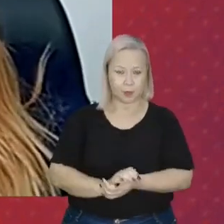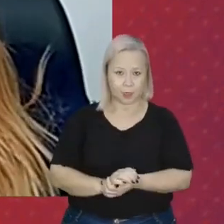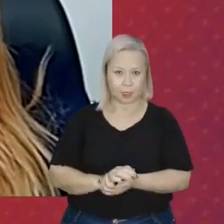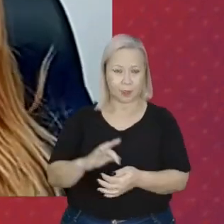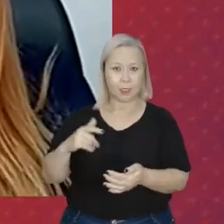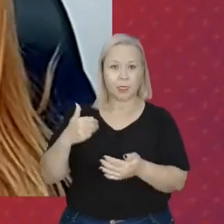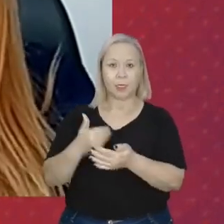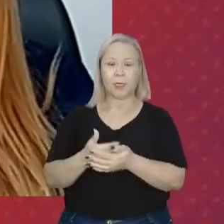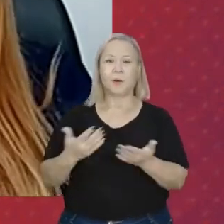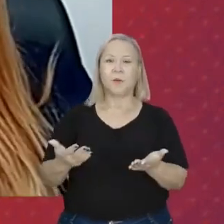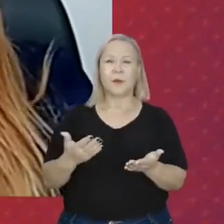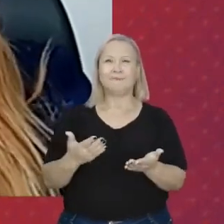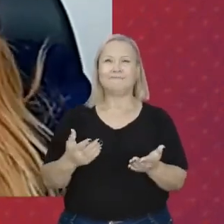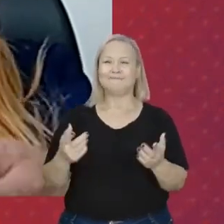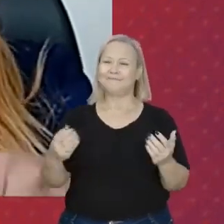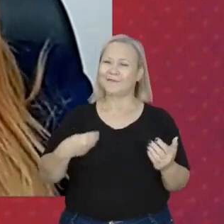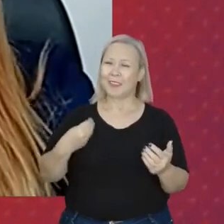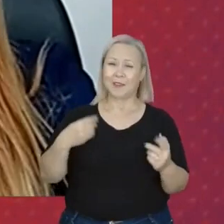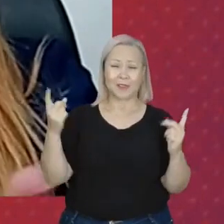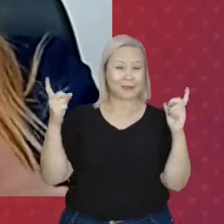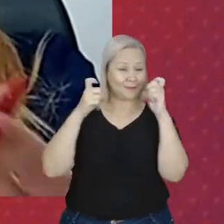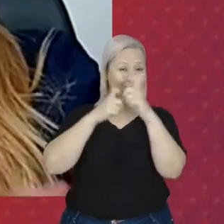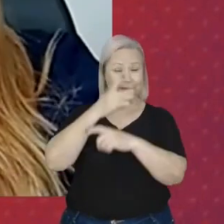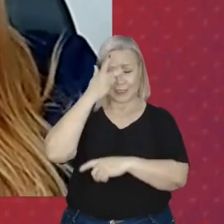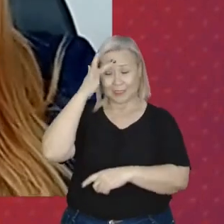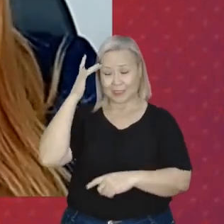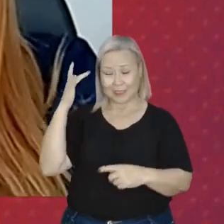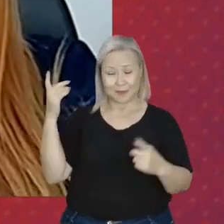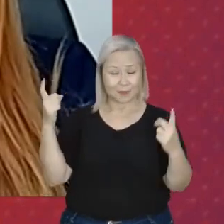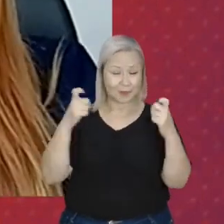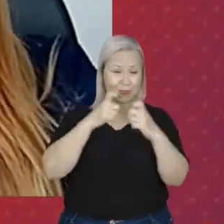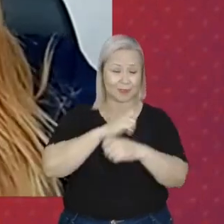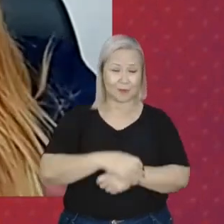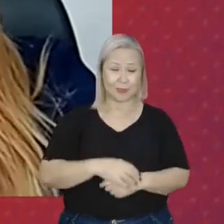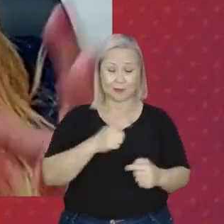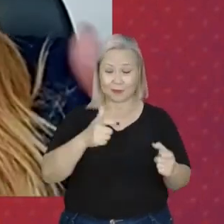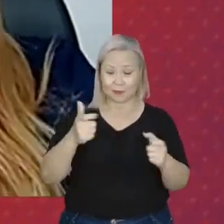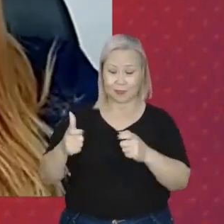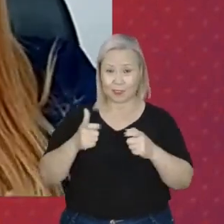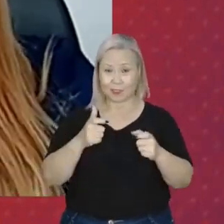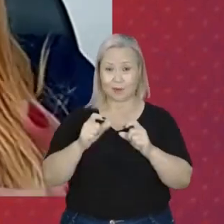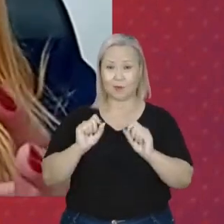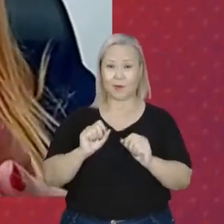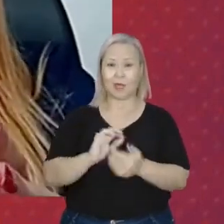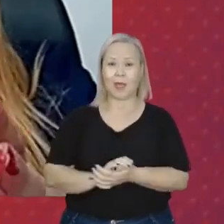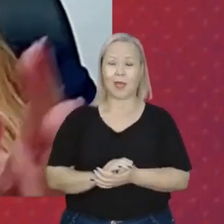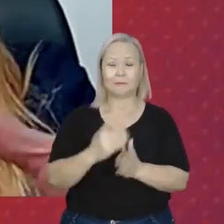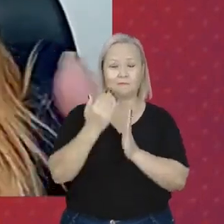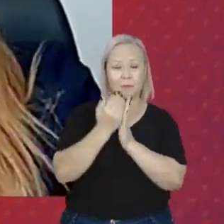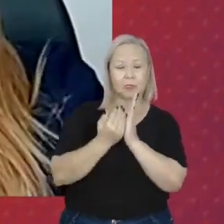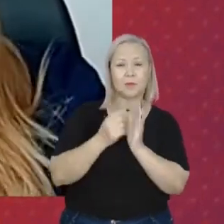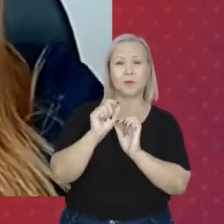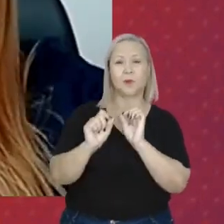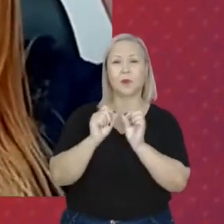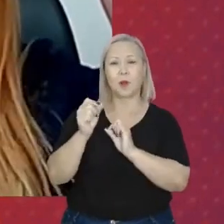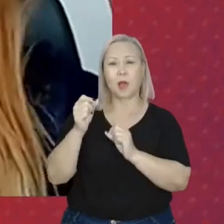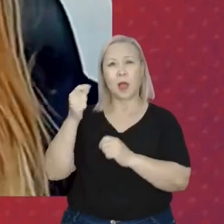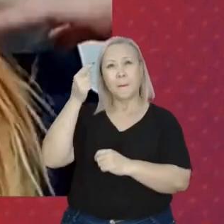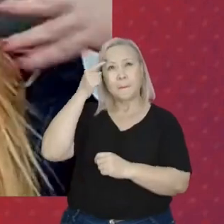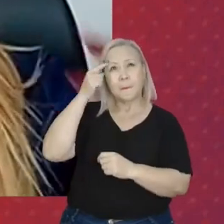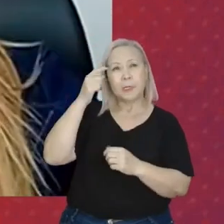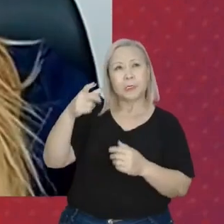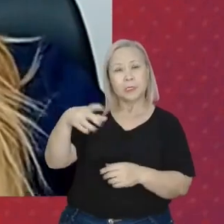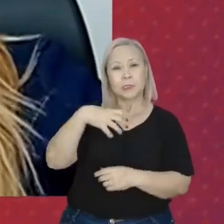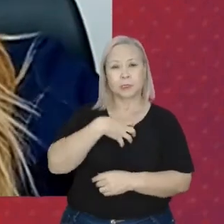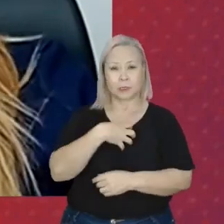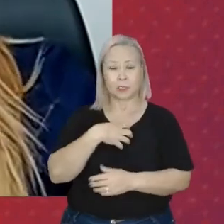permanência dessas pessoas é muito difícil. Então, esses espaços, né, esse programa, ele pensava dessa forma, e a